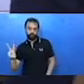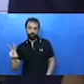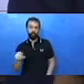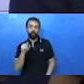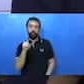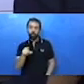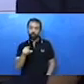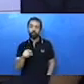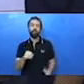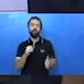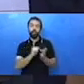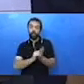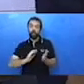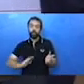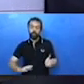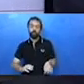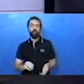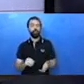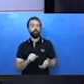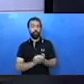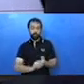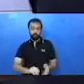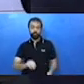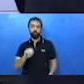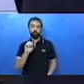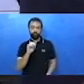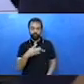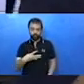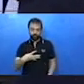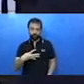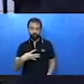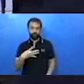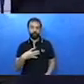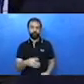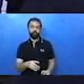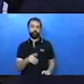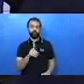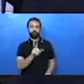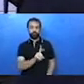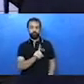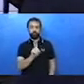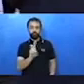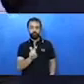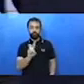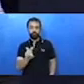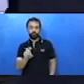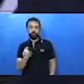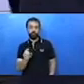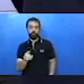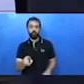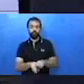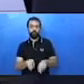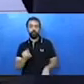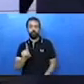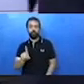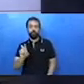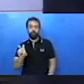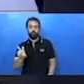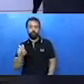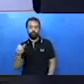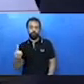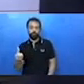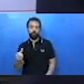que terminar o exercício 4 da página 155 e 156 e fazer a tarefa,